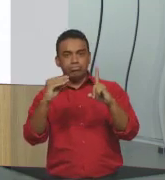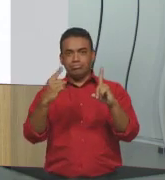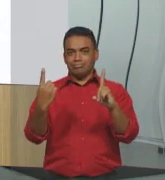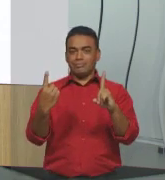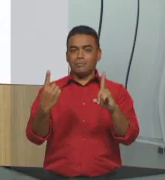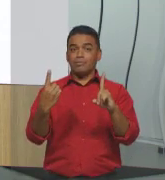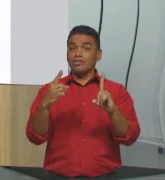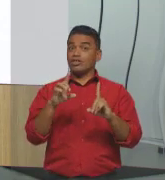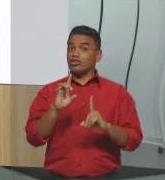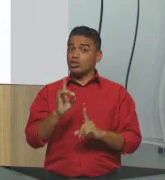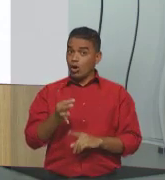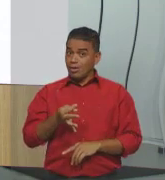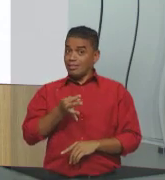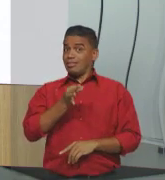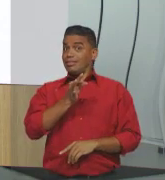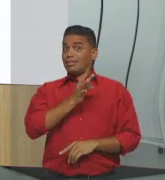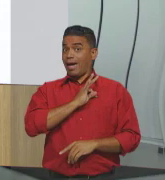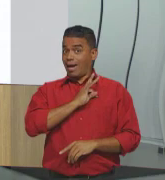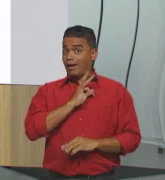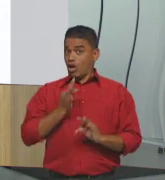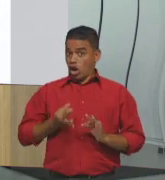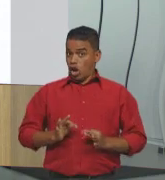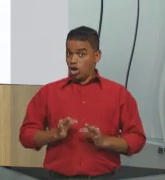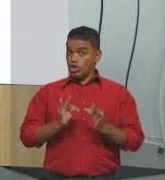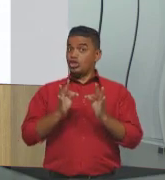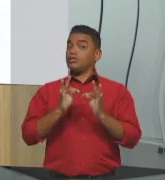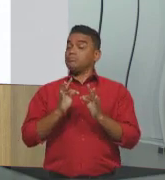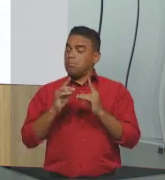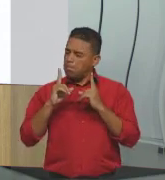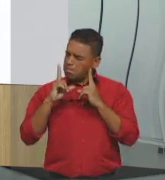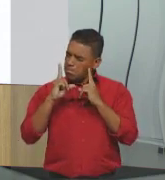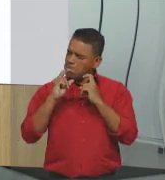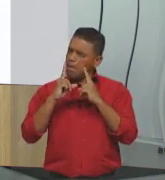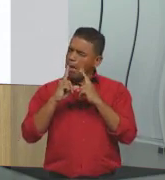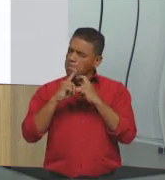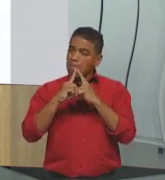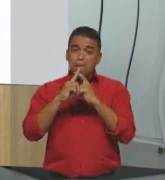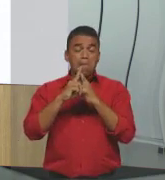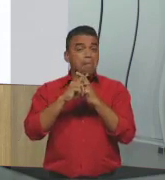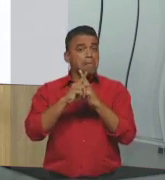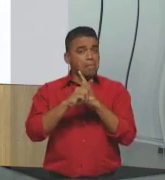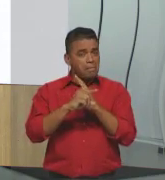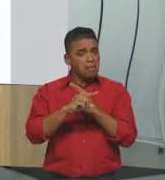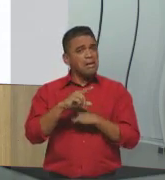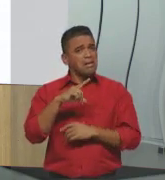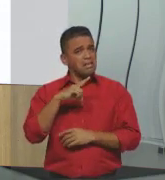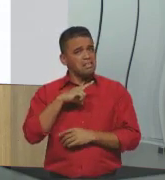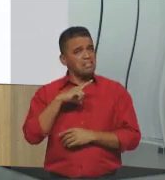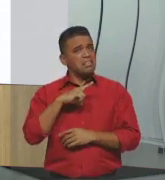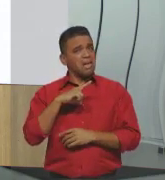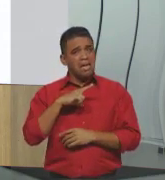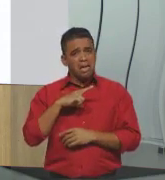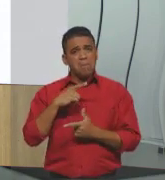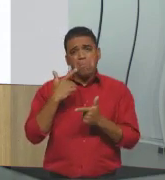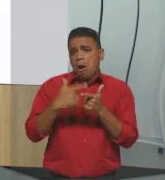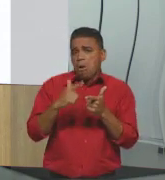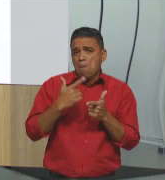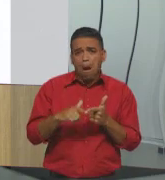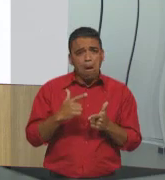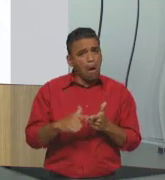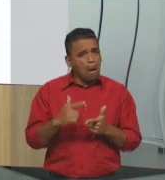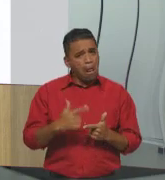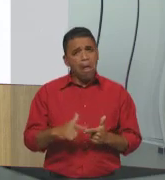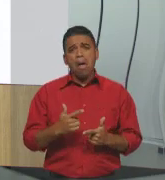que essa técnica de clonagem ela é muito complexa e ainda tem vários paradoxos ainda não resolvidos e muitas